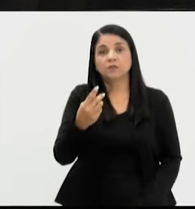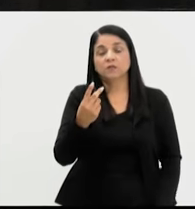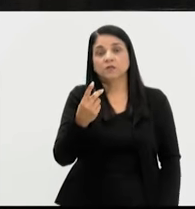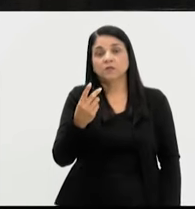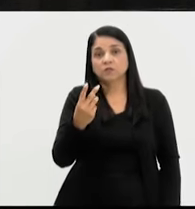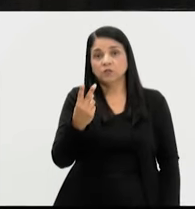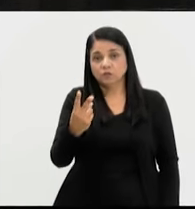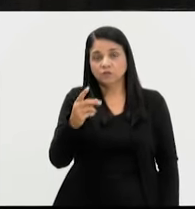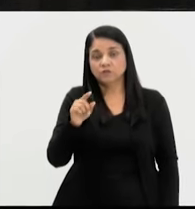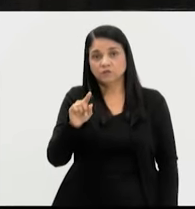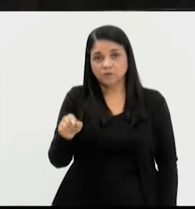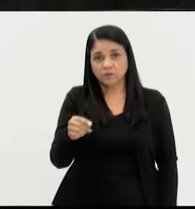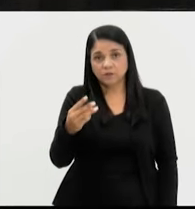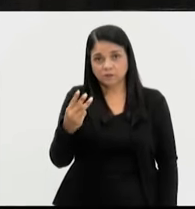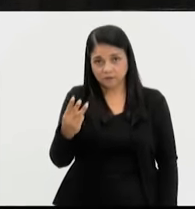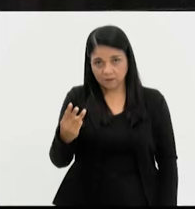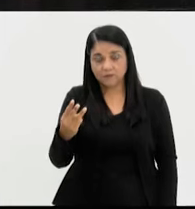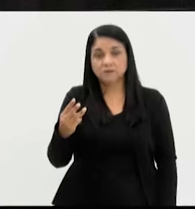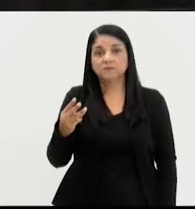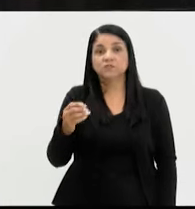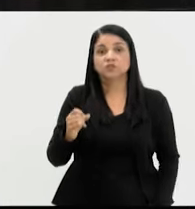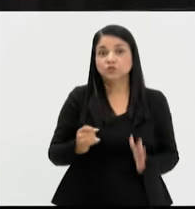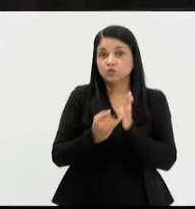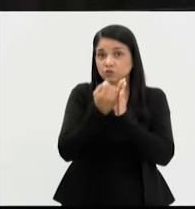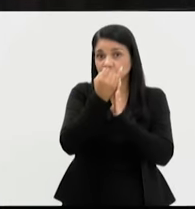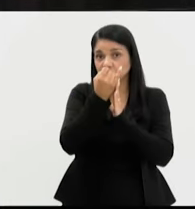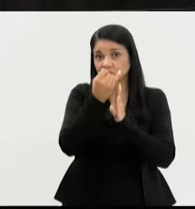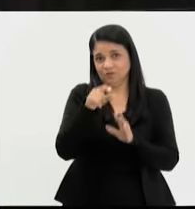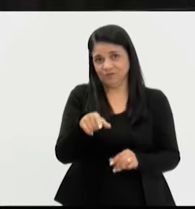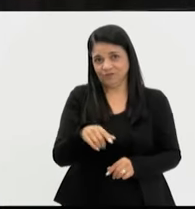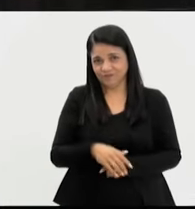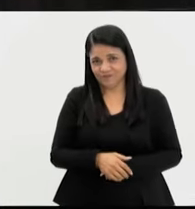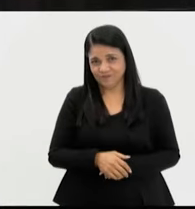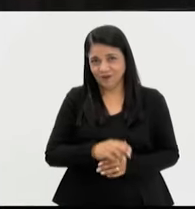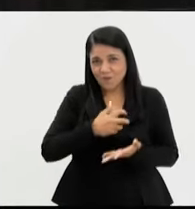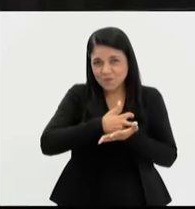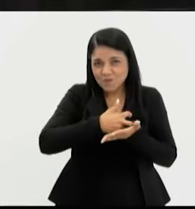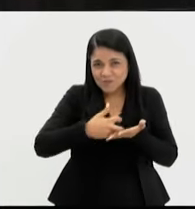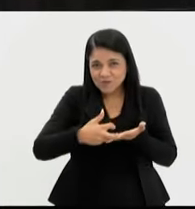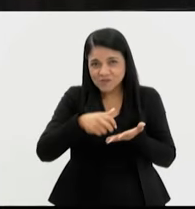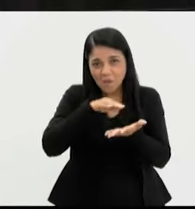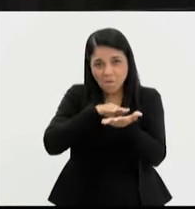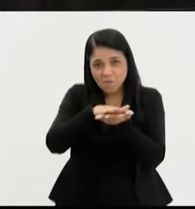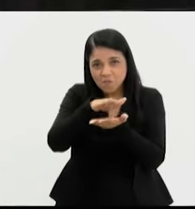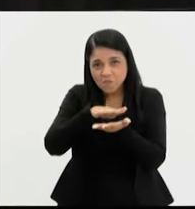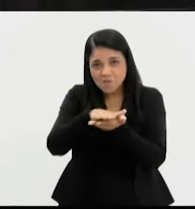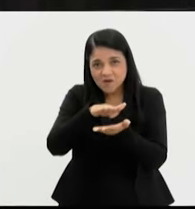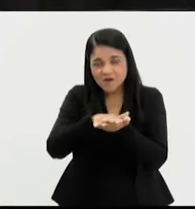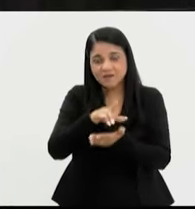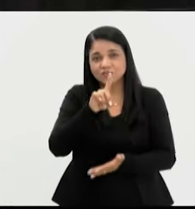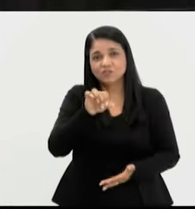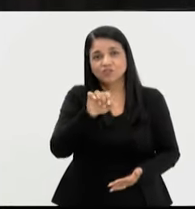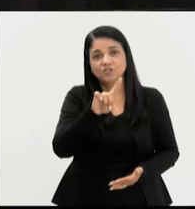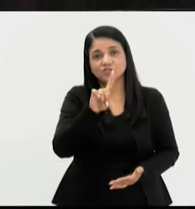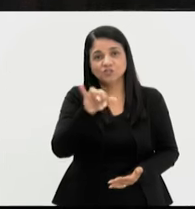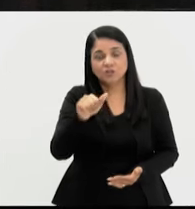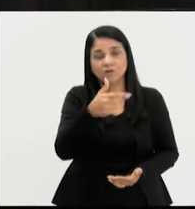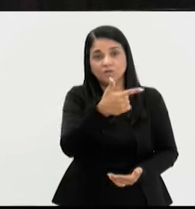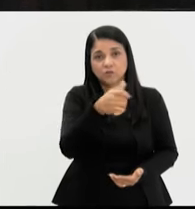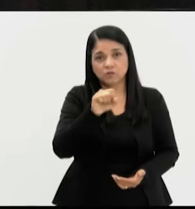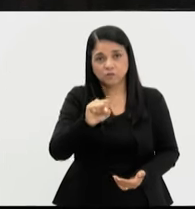da dívida com essa com punição que foi publicada em 28 de